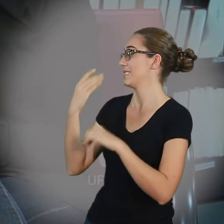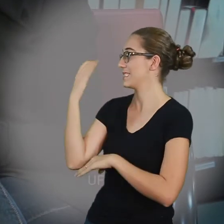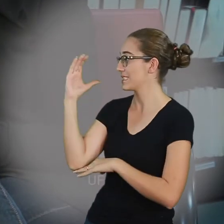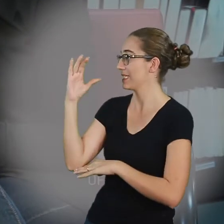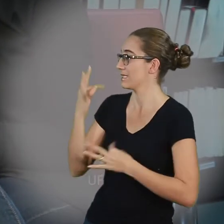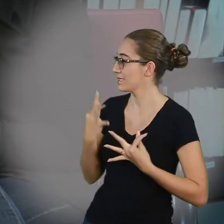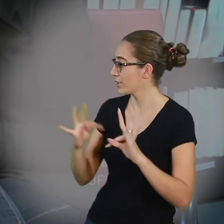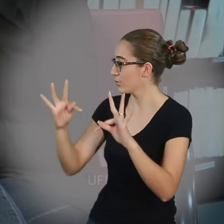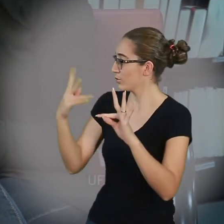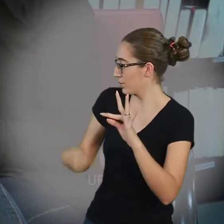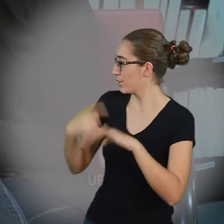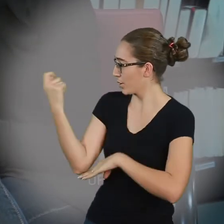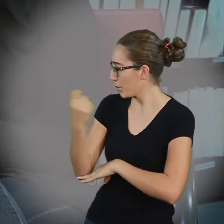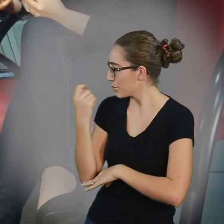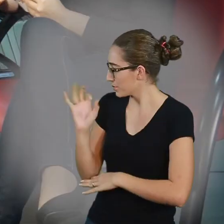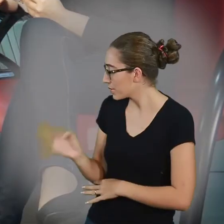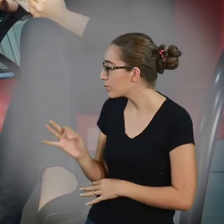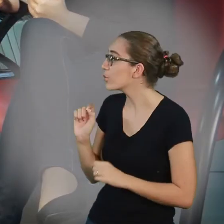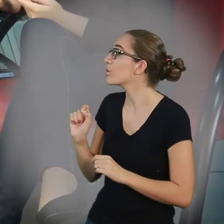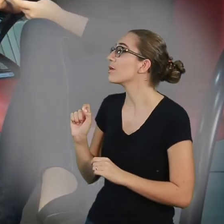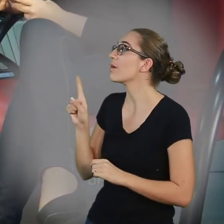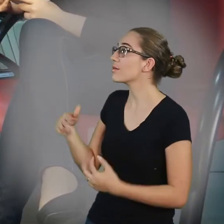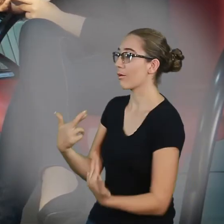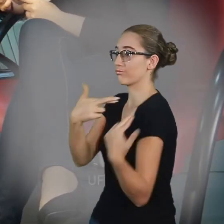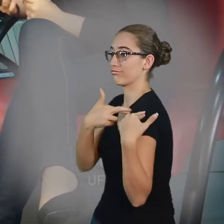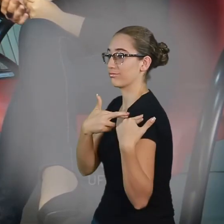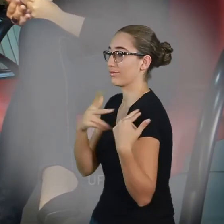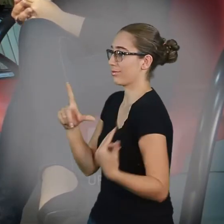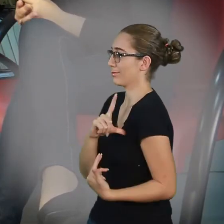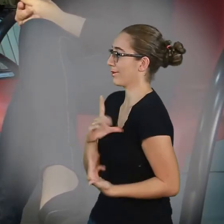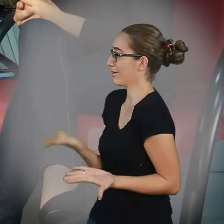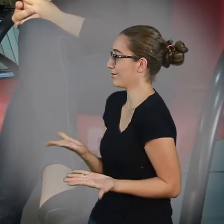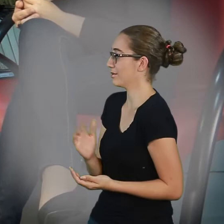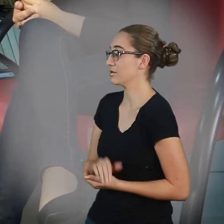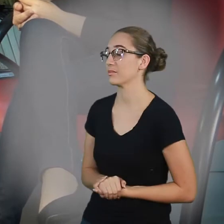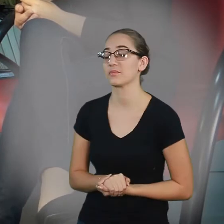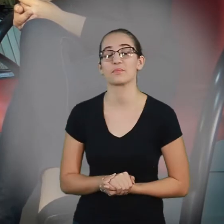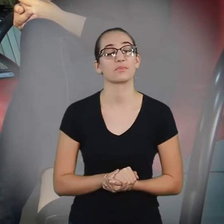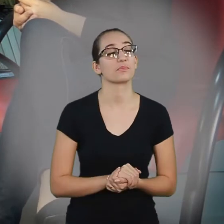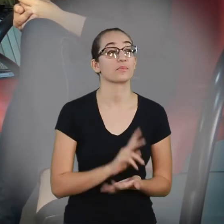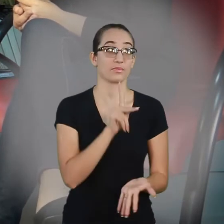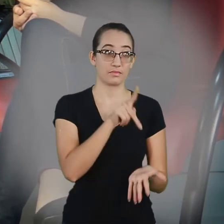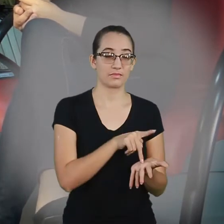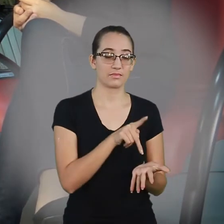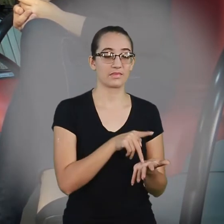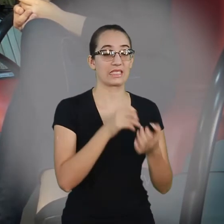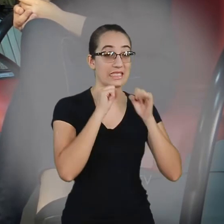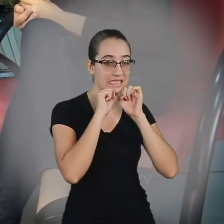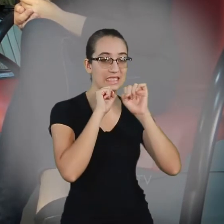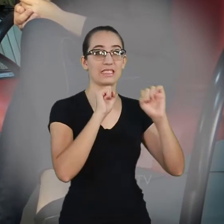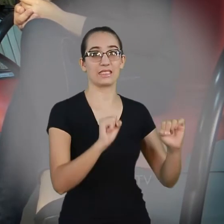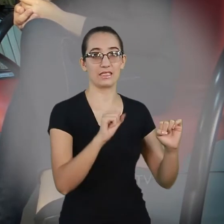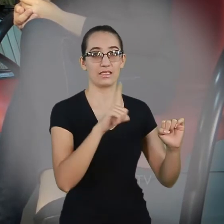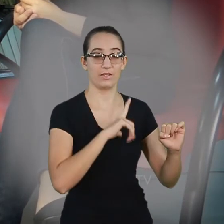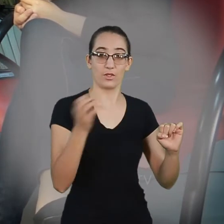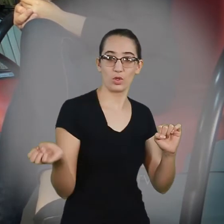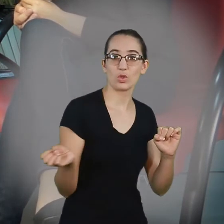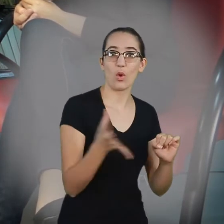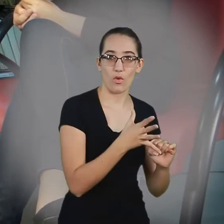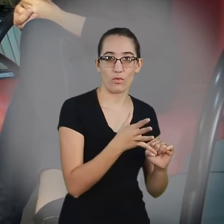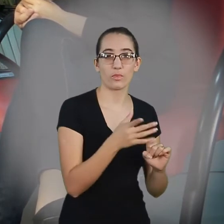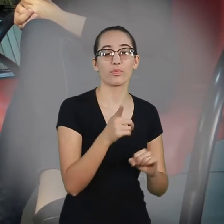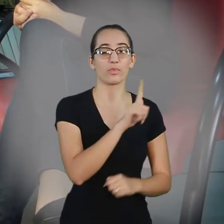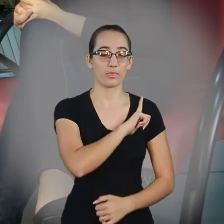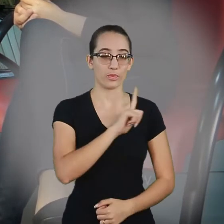as oportunidades que esse cargo traz? Eu diria o seguinte, a secretaria foi recriada, então, pelo governador